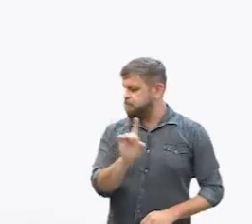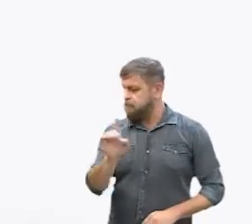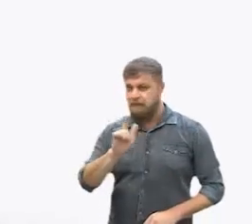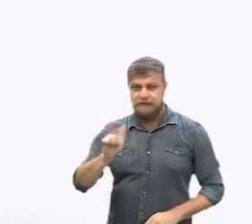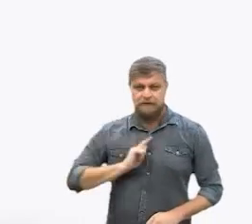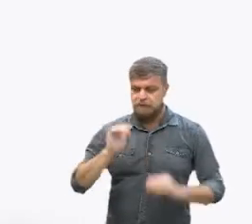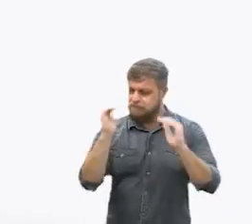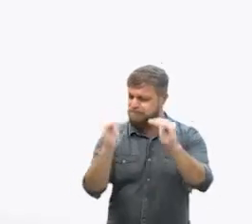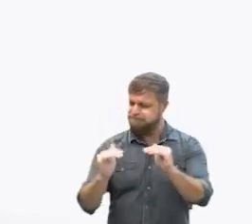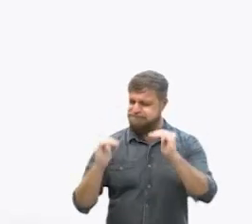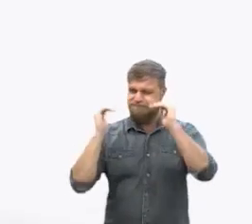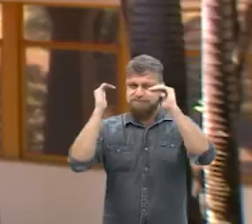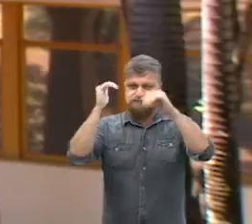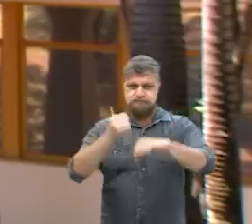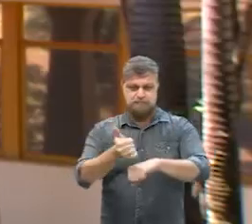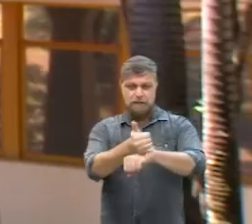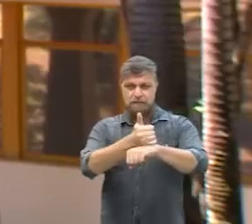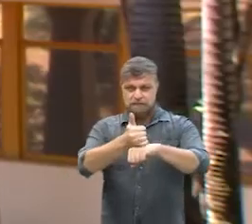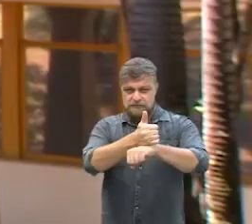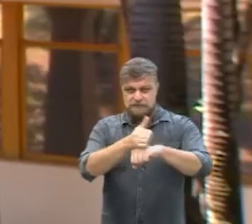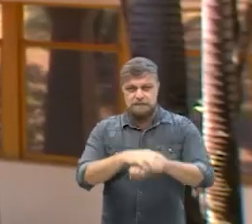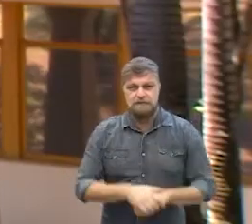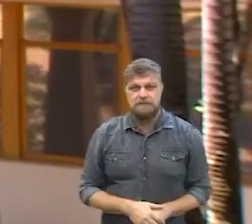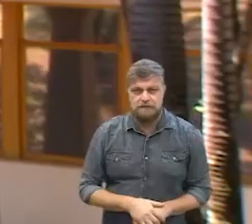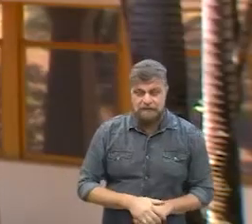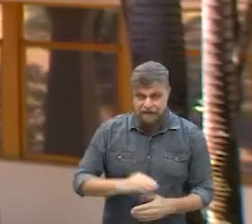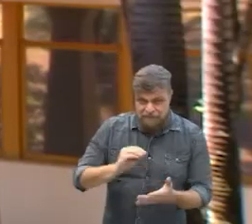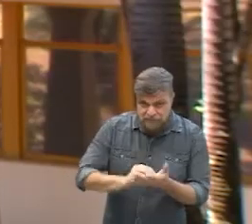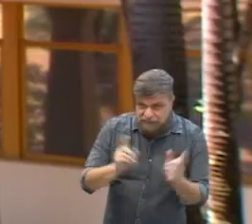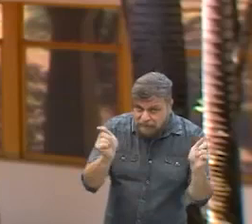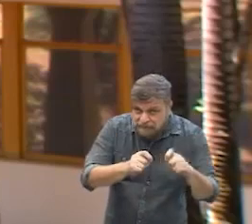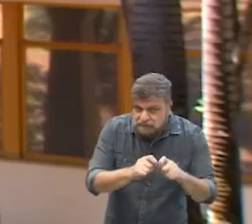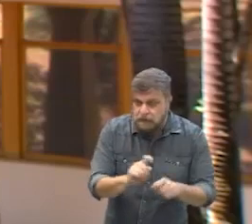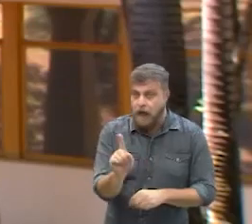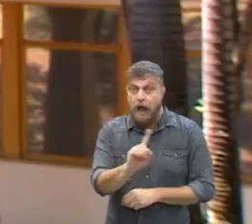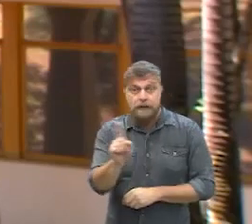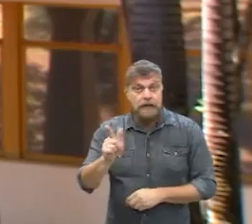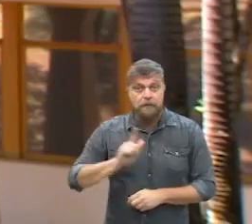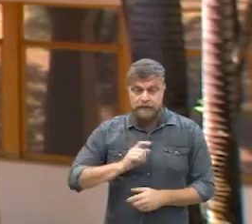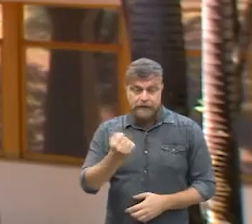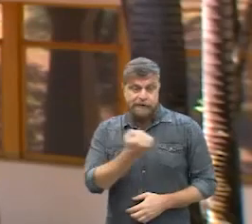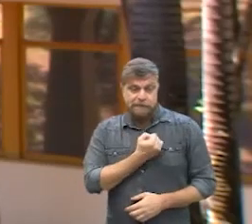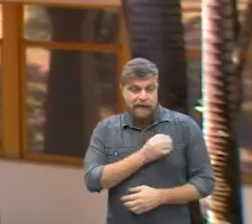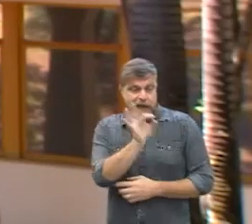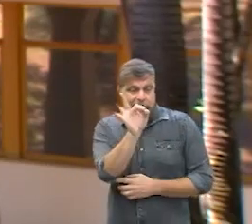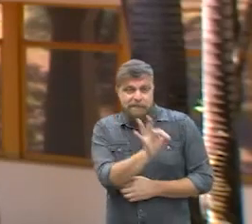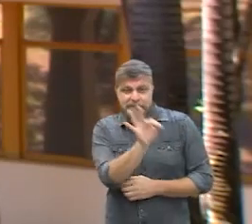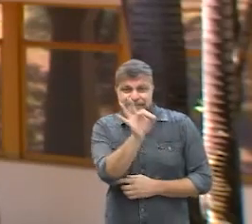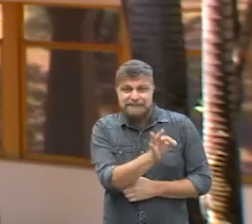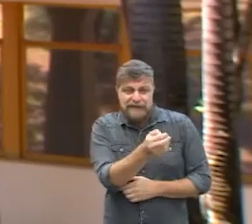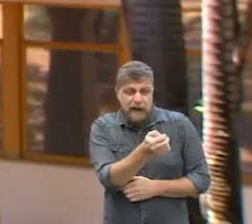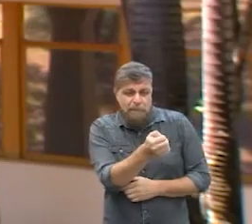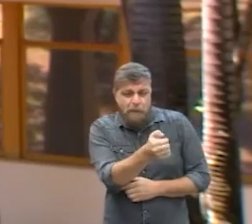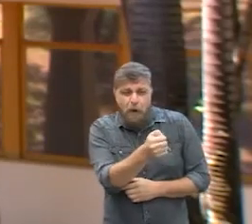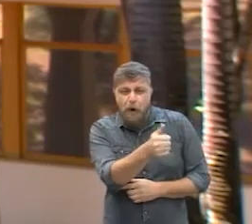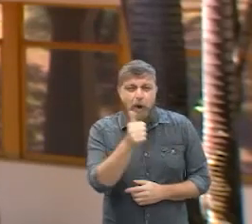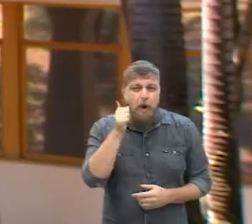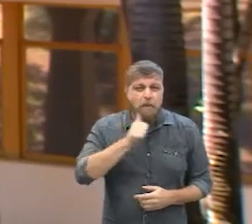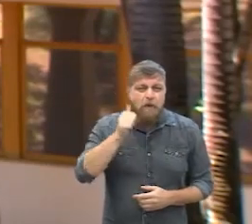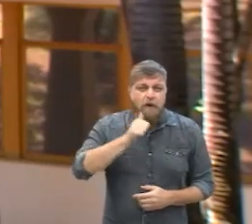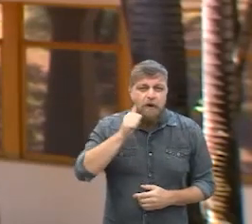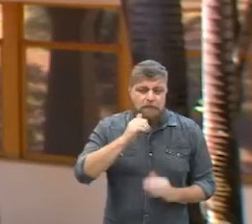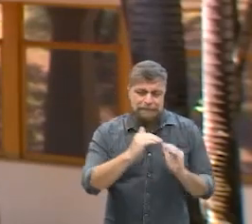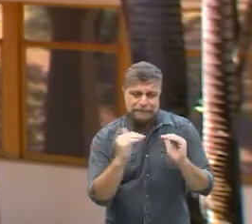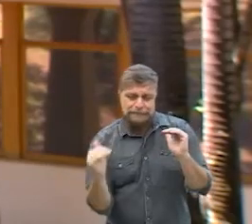níveis mais altos da carreira. E não é questão de falta de capacidade, é questão de números. Quer dizer, uma porcentagem, como a porcentagem de mulheres é muito